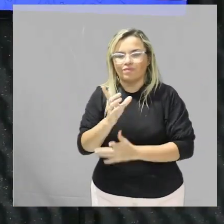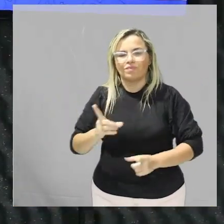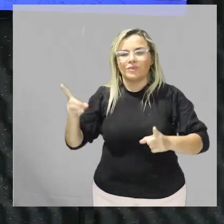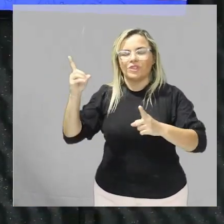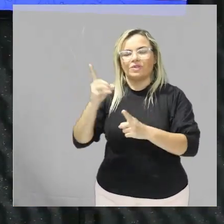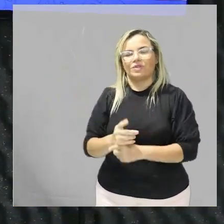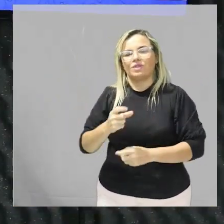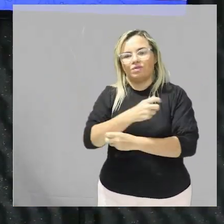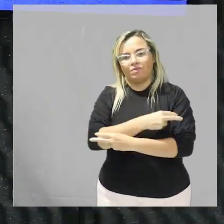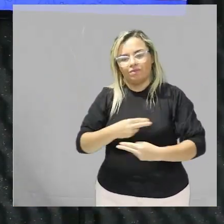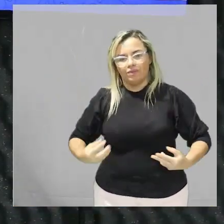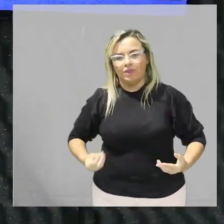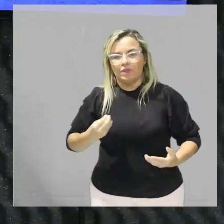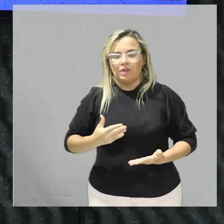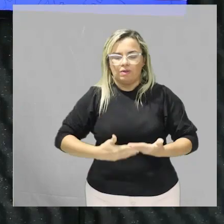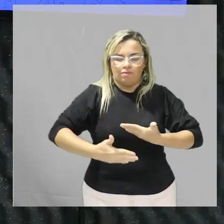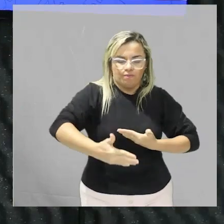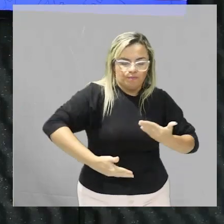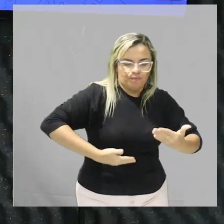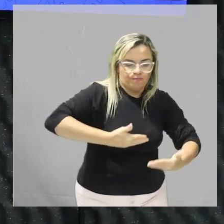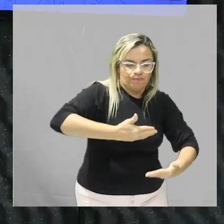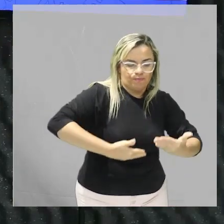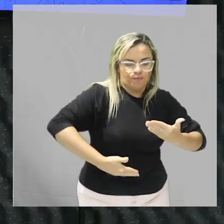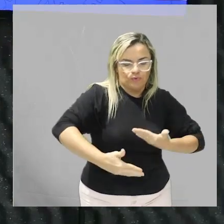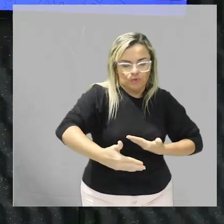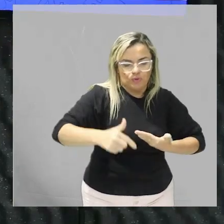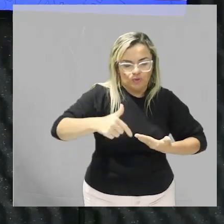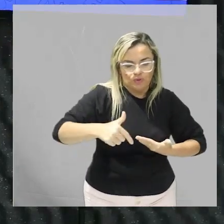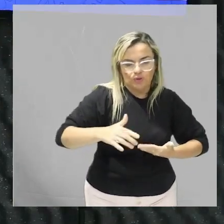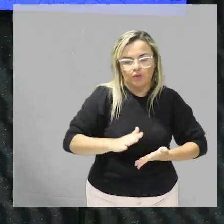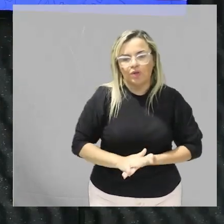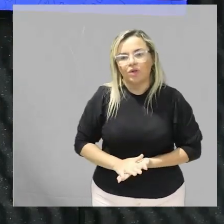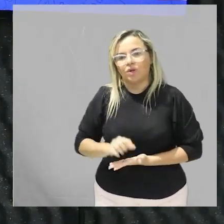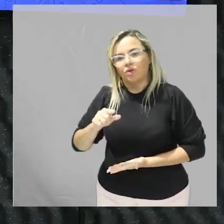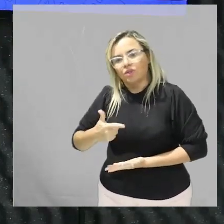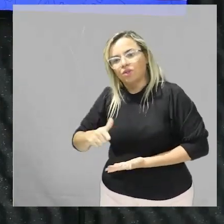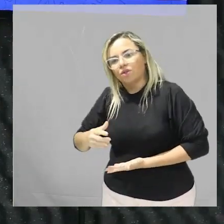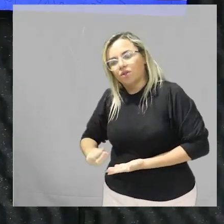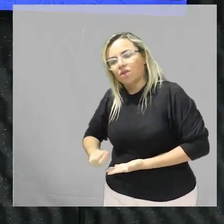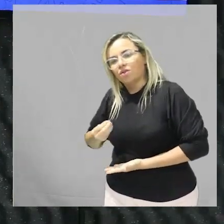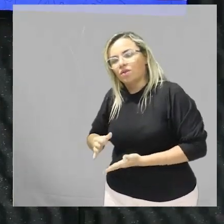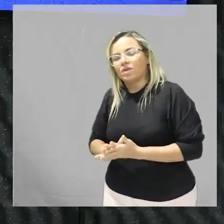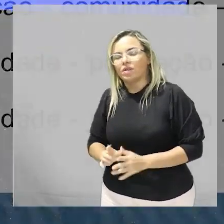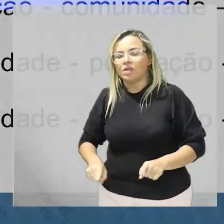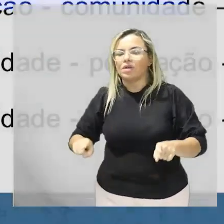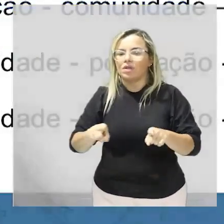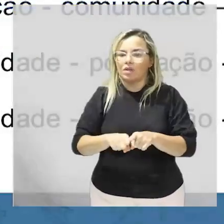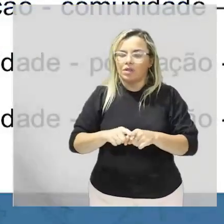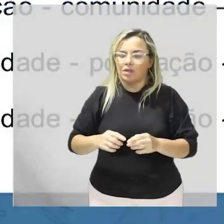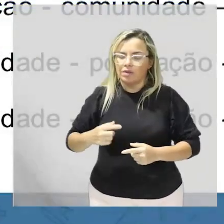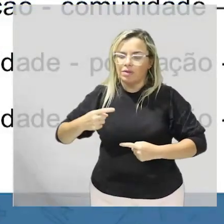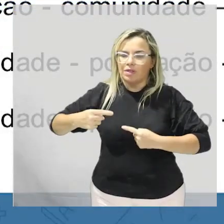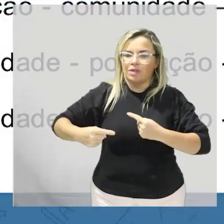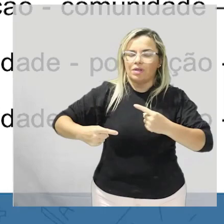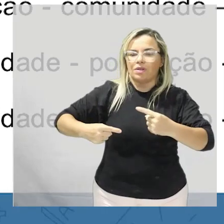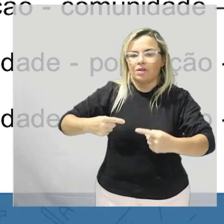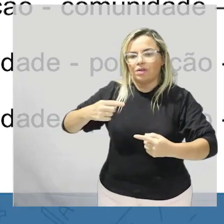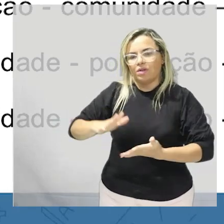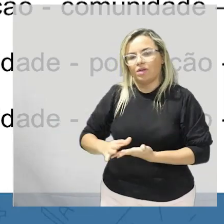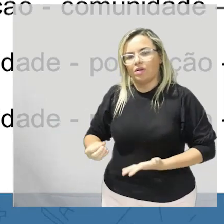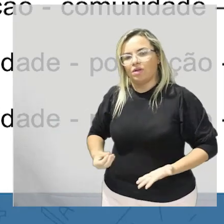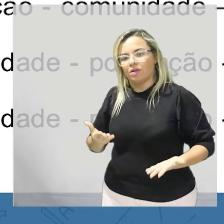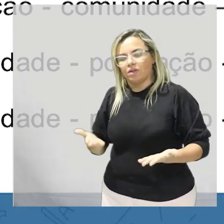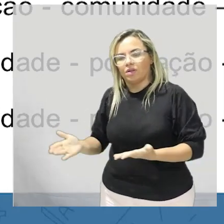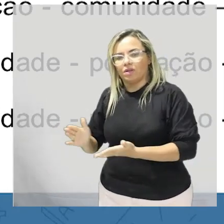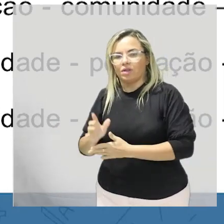seres vivos, convivendo com os fatores abióticos, tá certo? Então, a alternativa correta aqui, pessoal, vai ser a letra